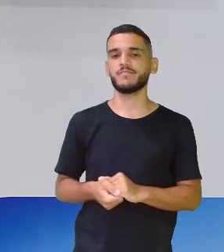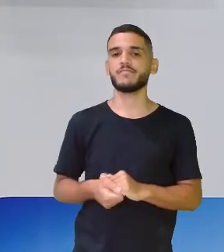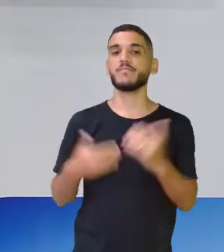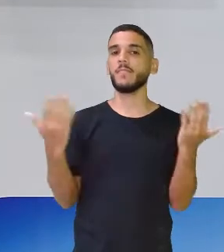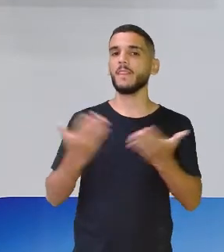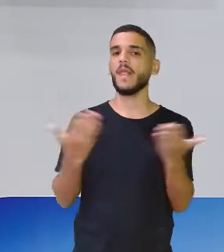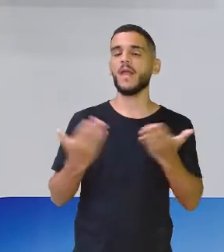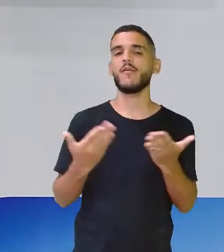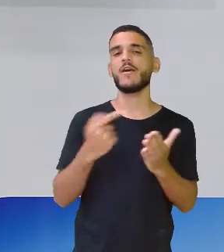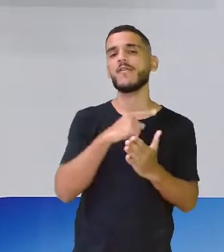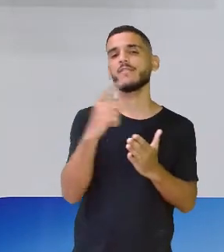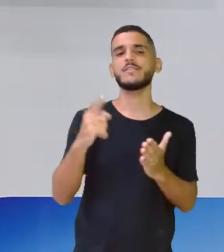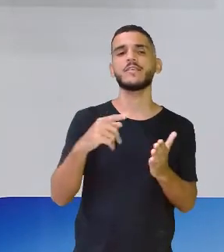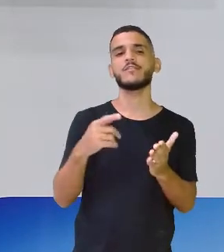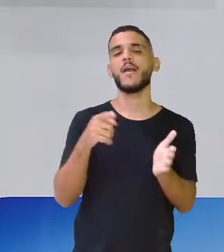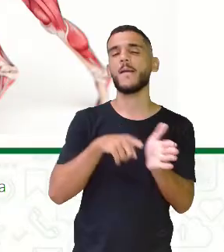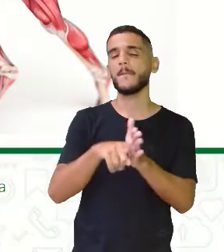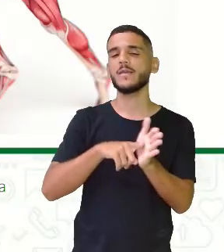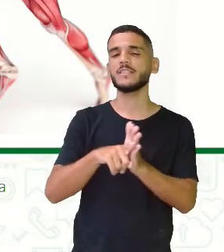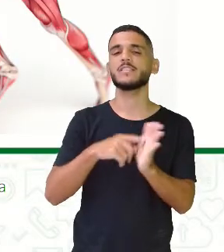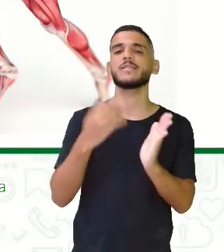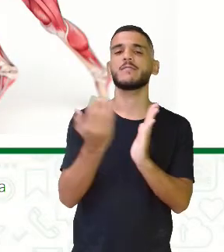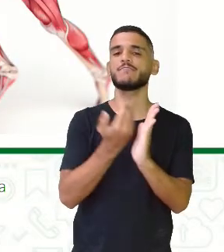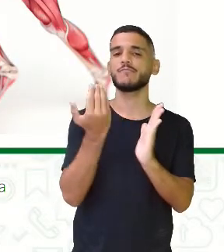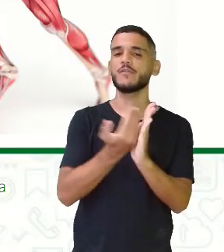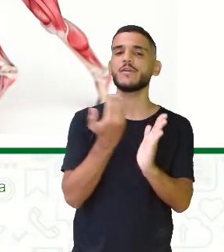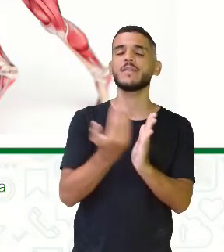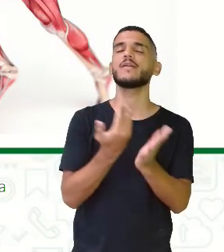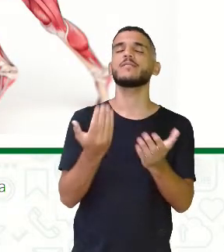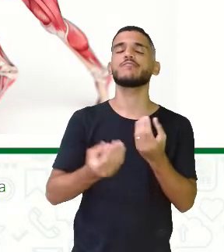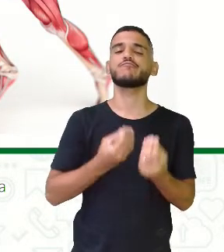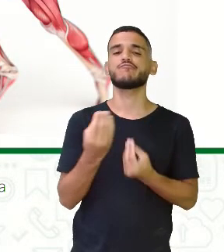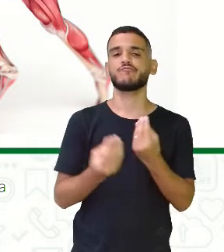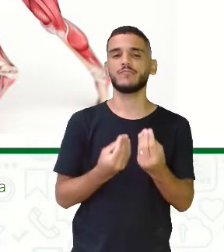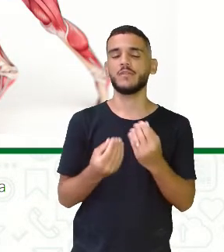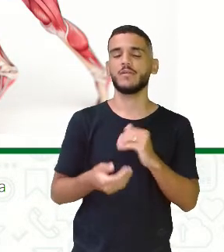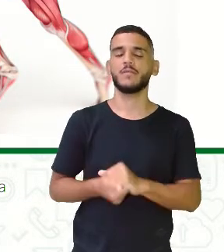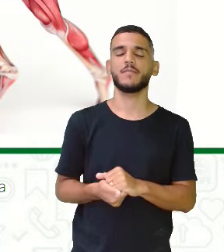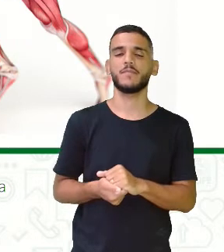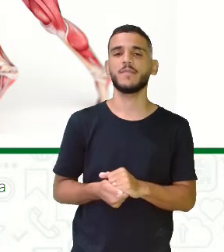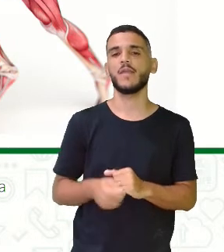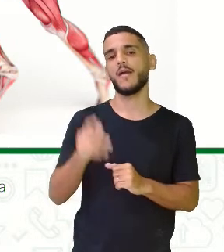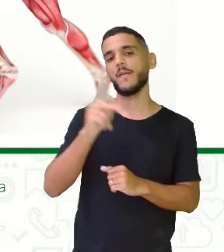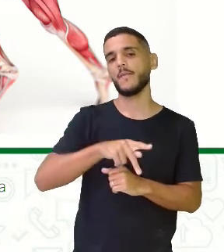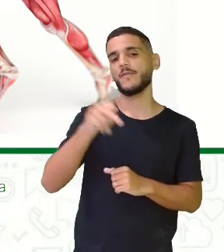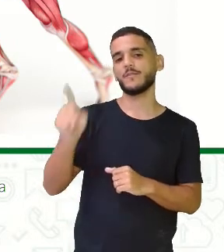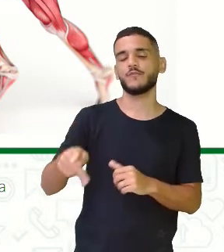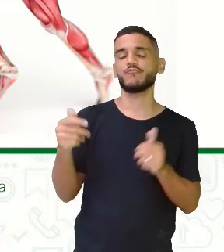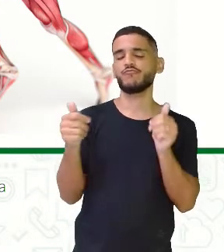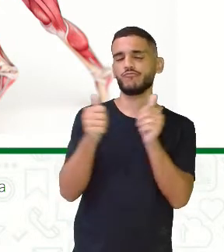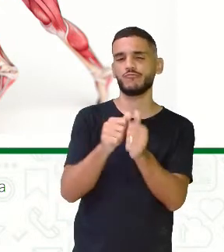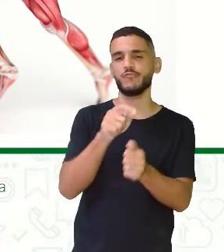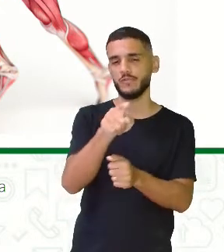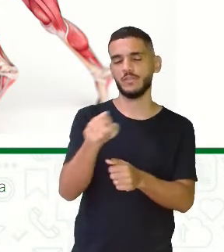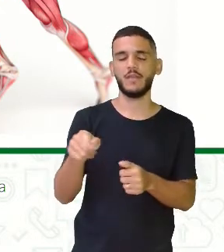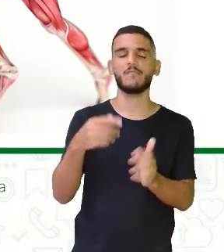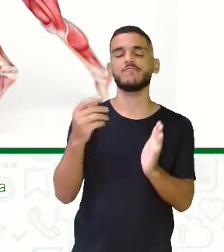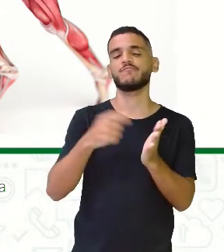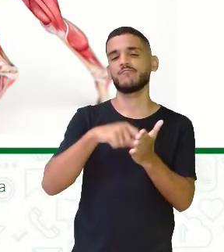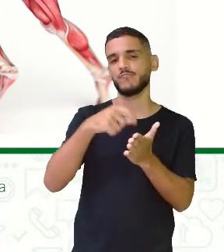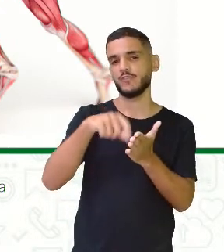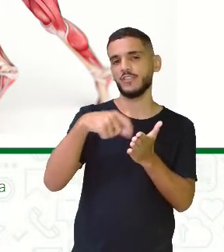deixo para vocês essa sugestão de atividade, certo? Você vai pesquisar com o seu professor ou professora e escreva em seu